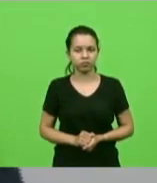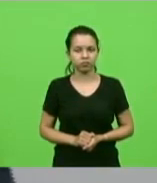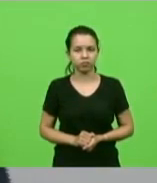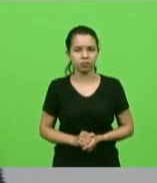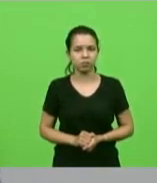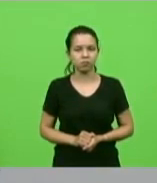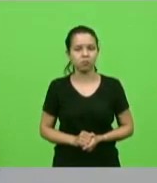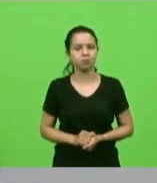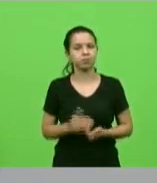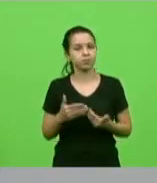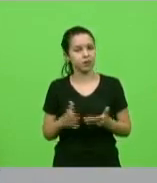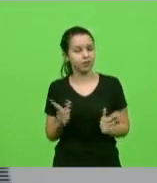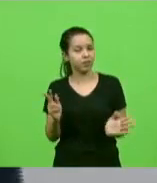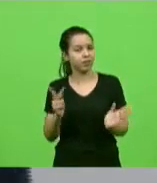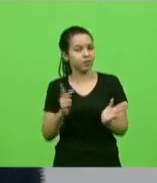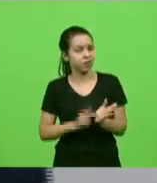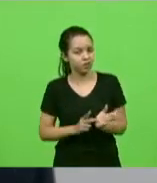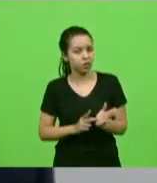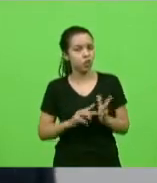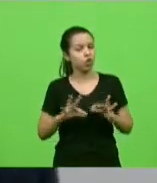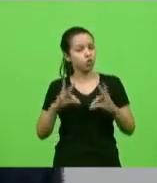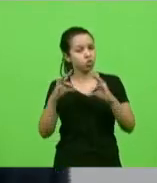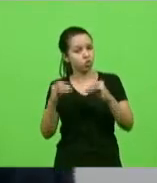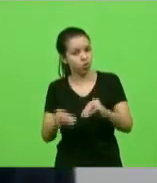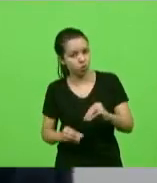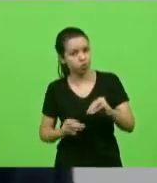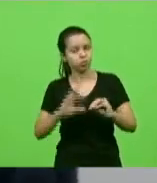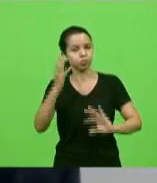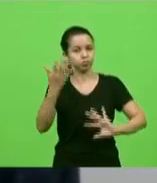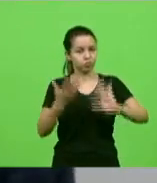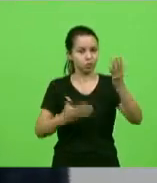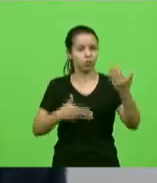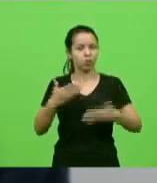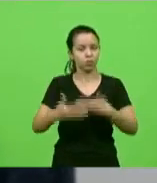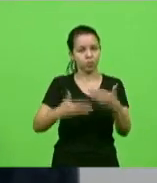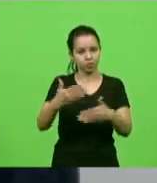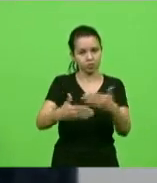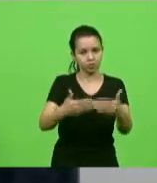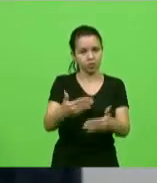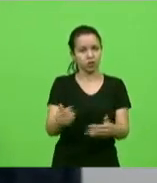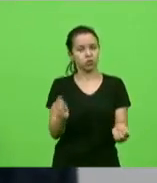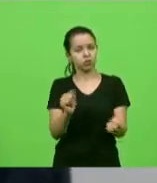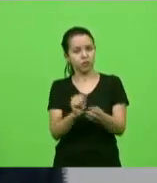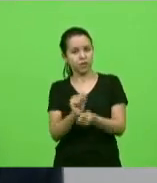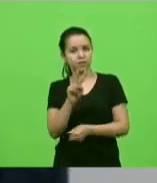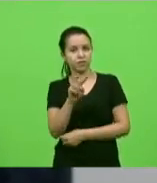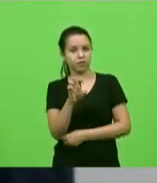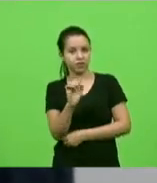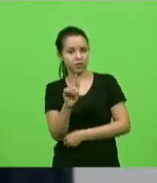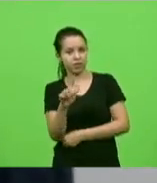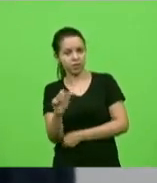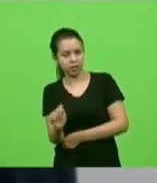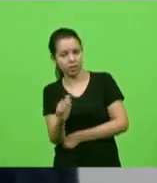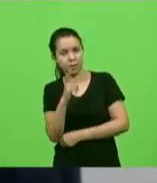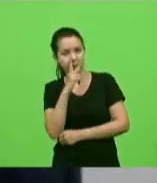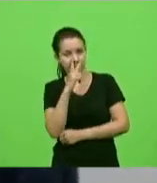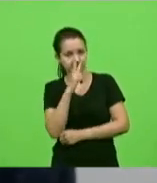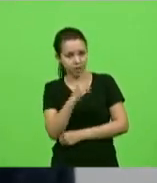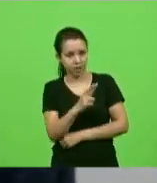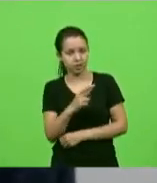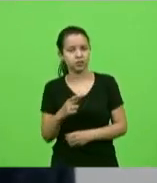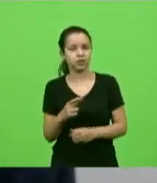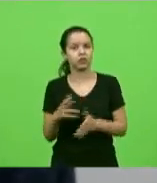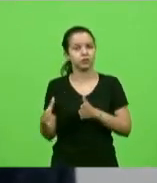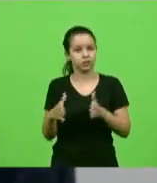A bem da realidade, todos os percalços no processo, junto à Veiga Média, pareceram estar